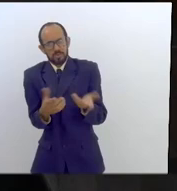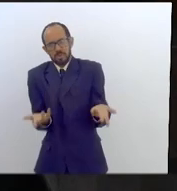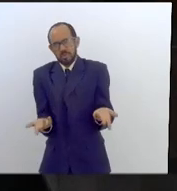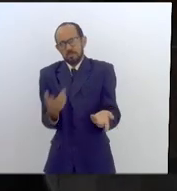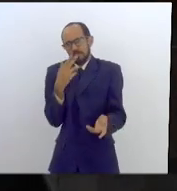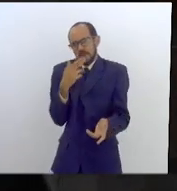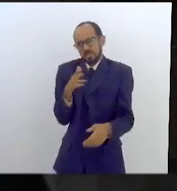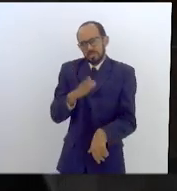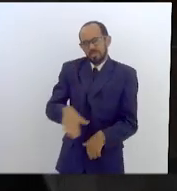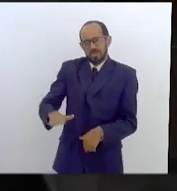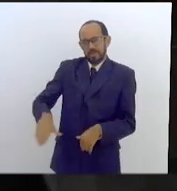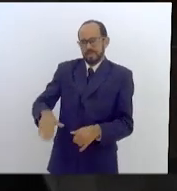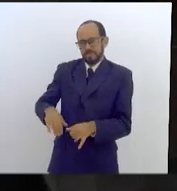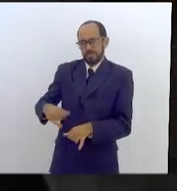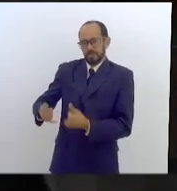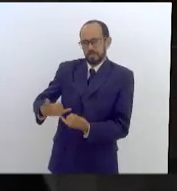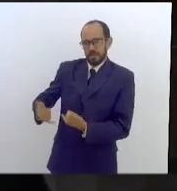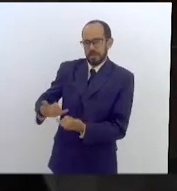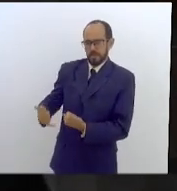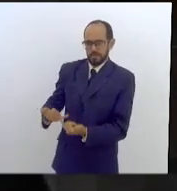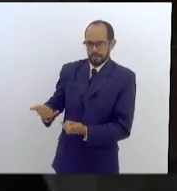da educação infantil né